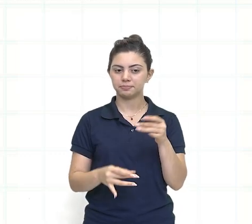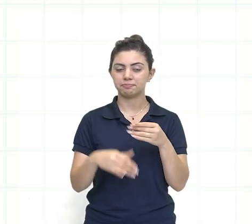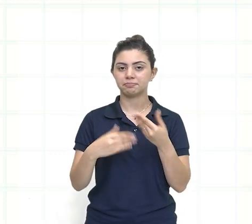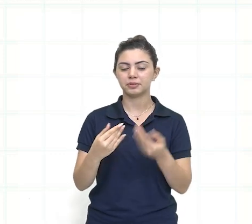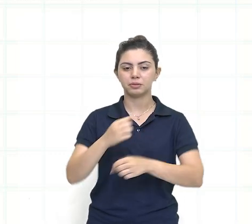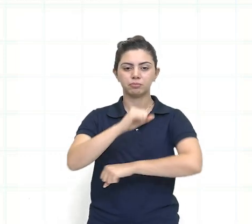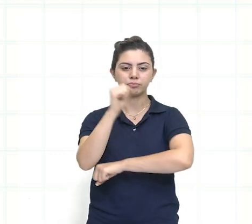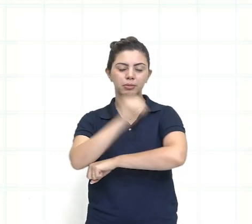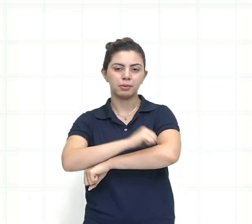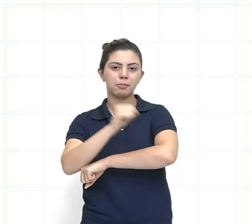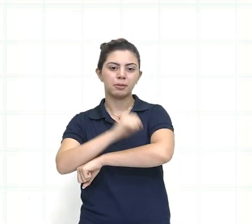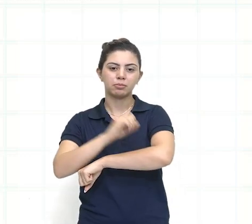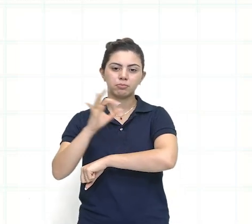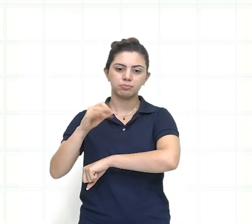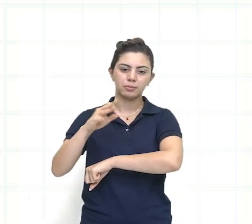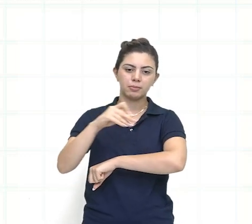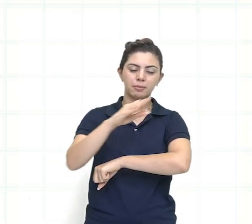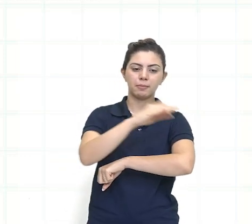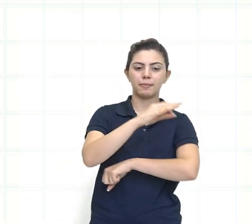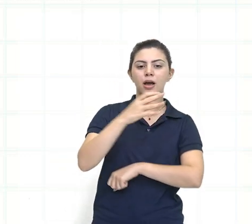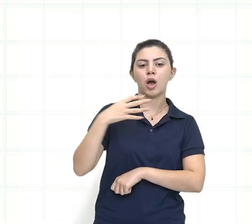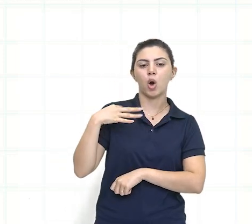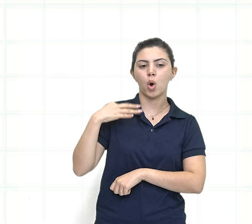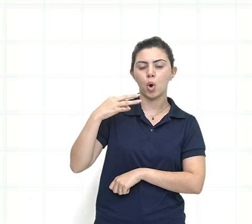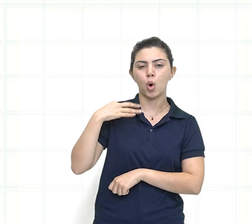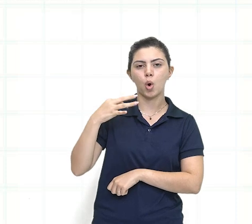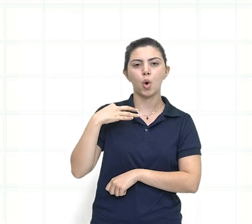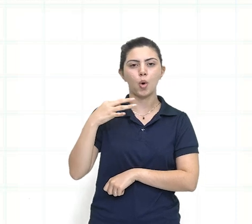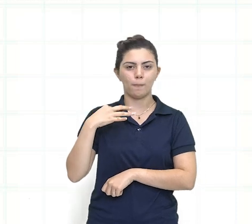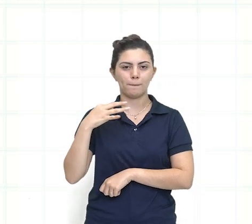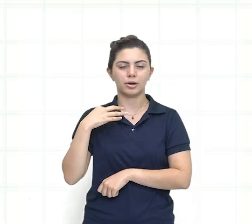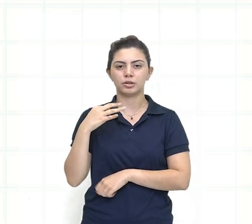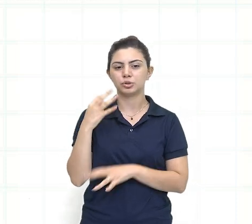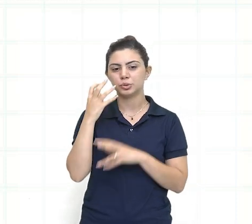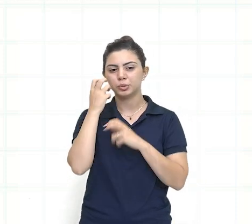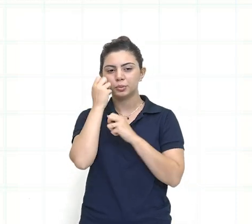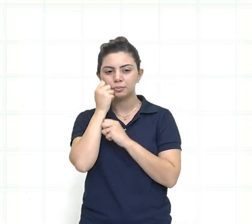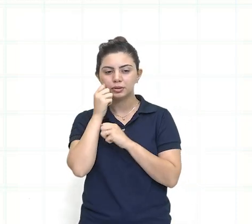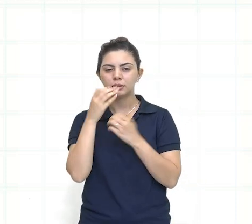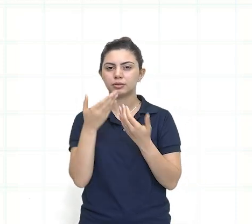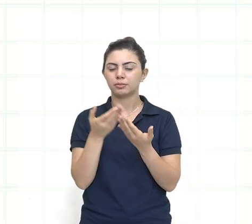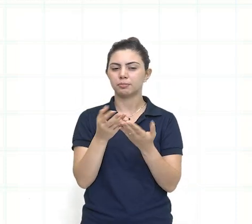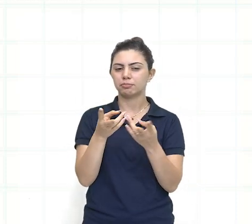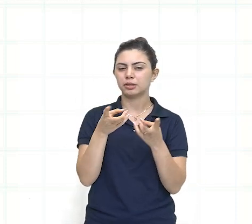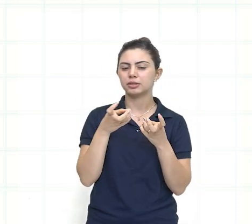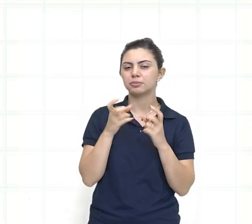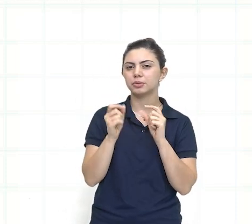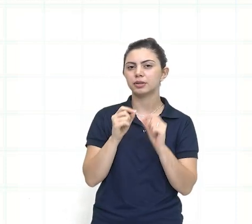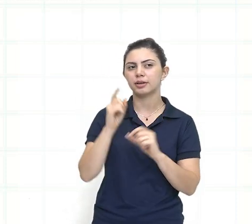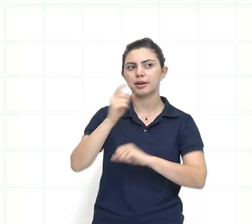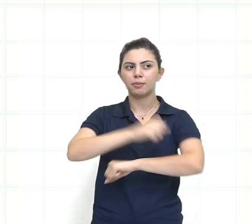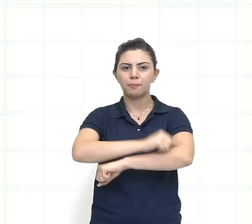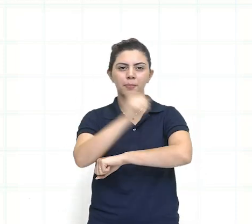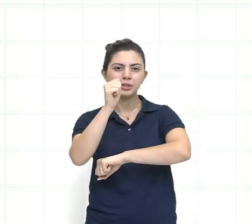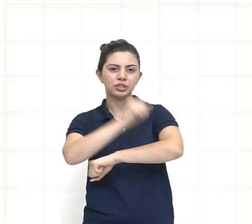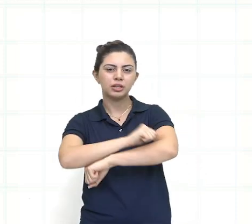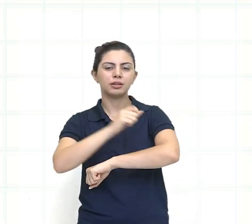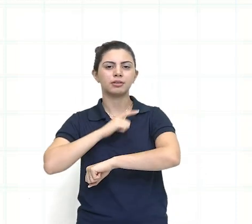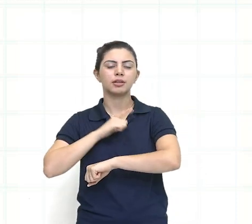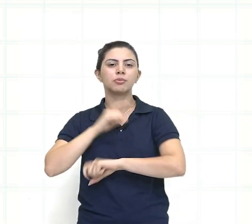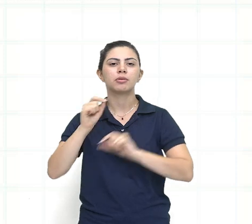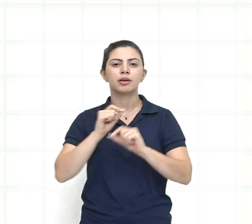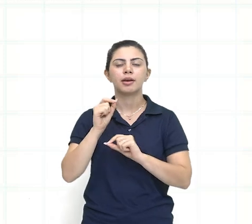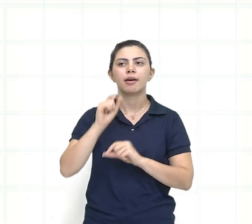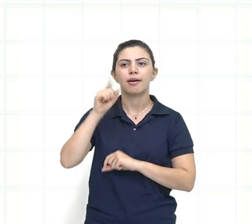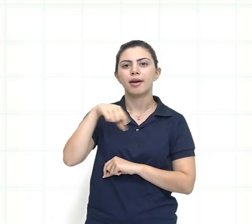na janela, pijama de flanela na panela. Então, observe aqui, ó, passarinho na janela, a gente começa a imaginar o quê? Uma janela com um